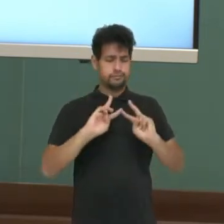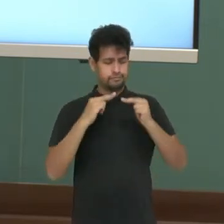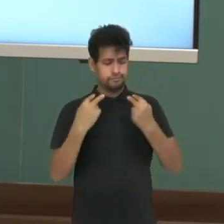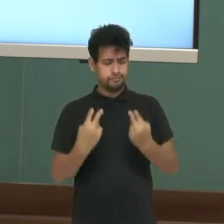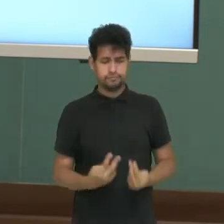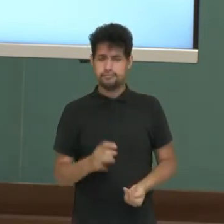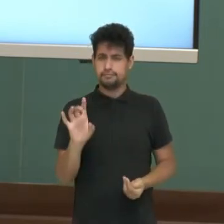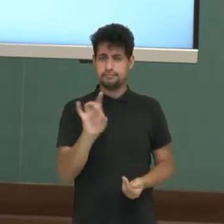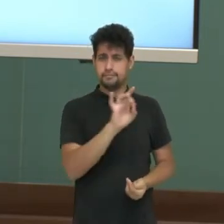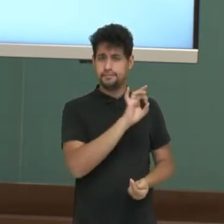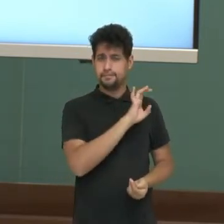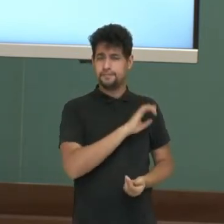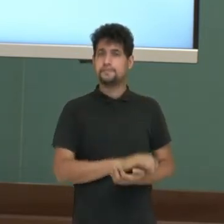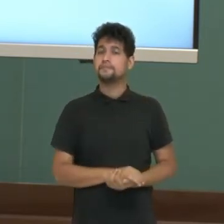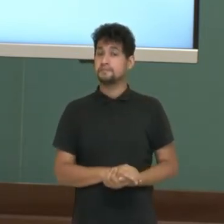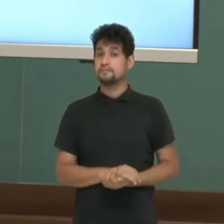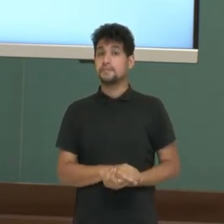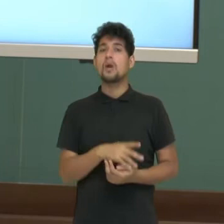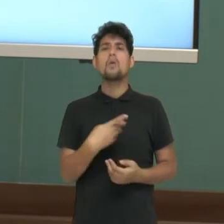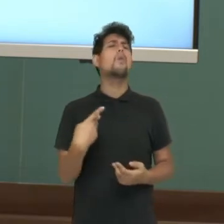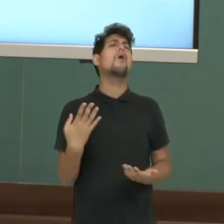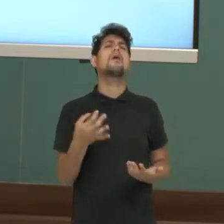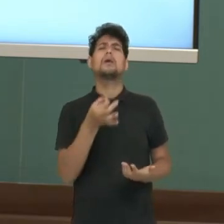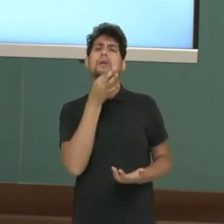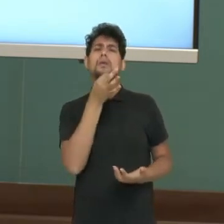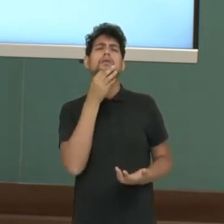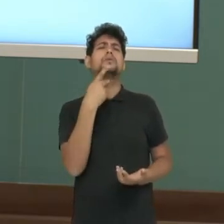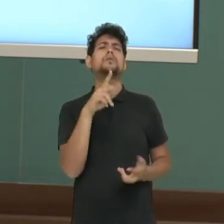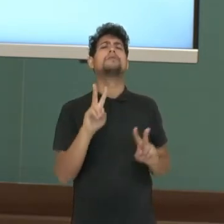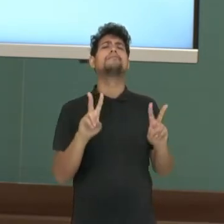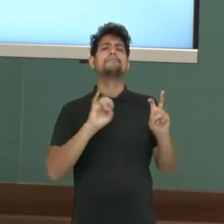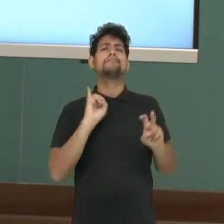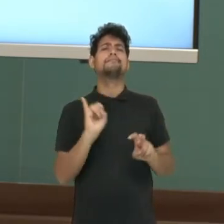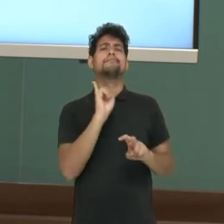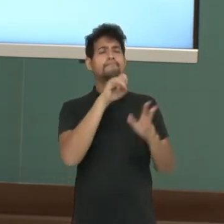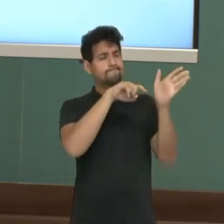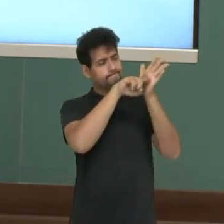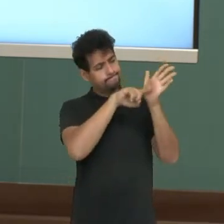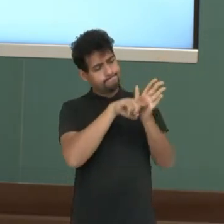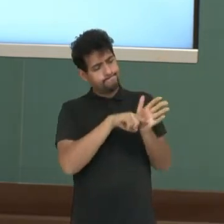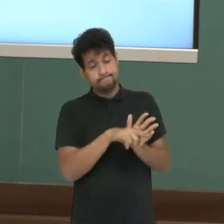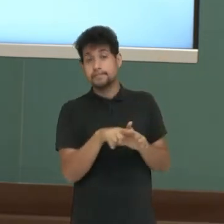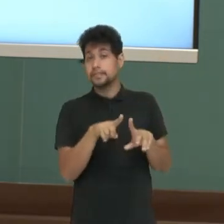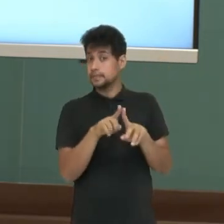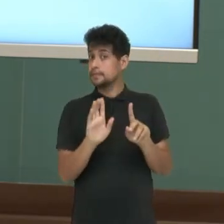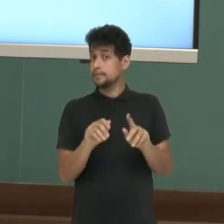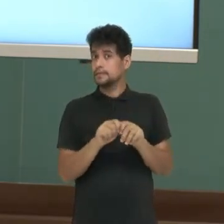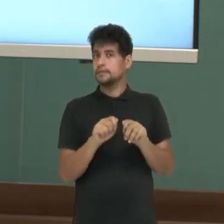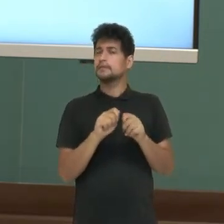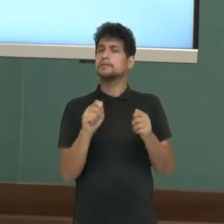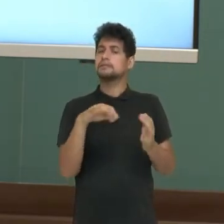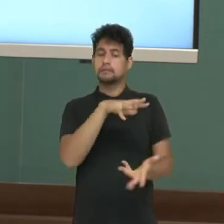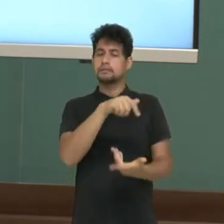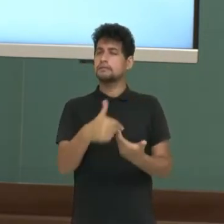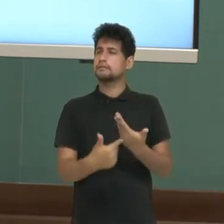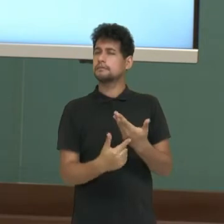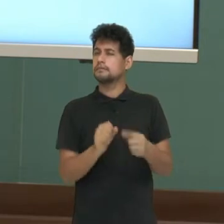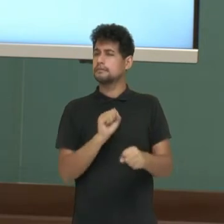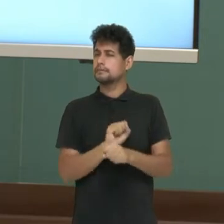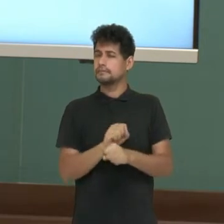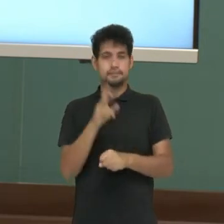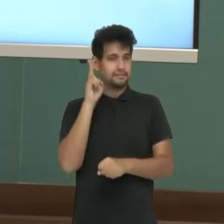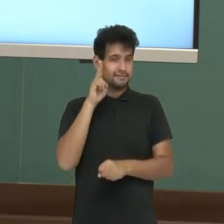vivem também. Escreva sua opinião sobre a importância das pesquisas científicas realizadas na Antártida. Então lembre-se